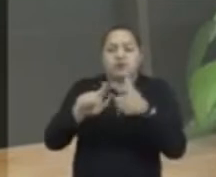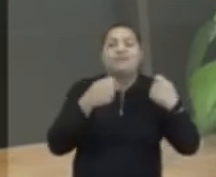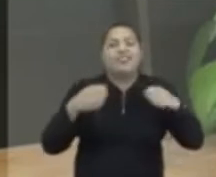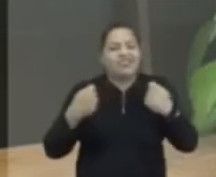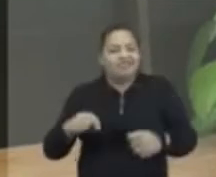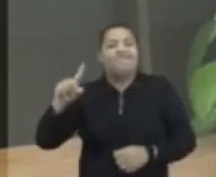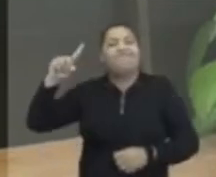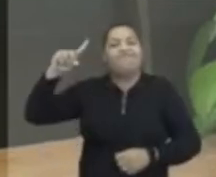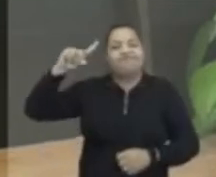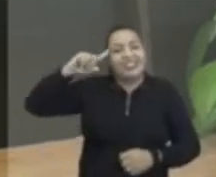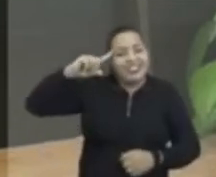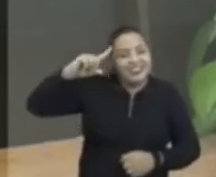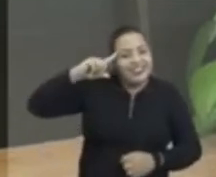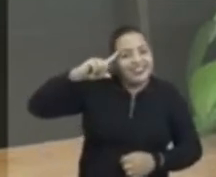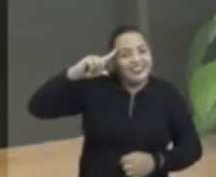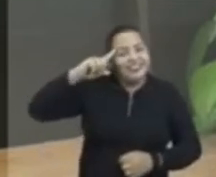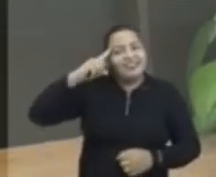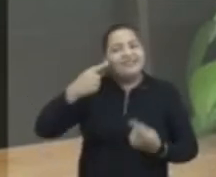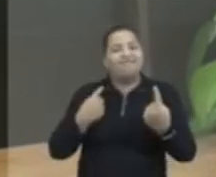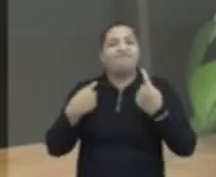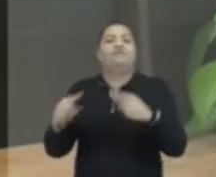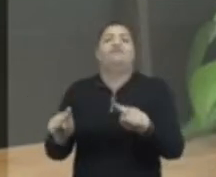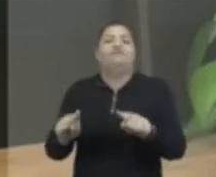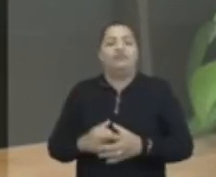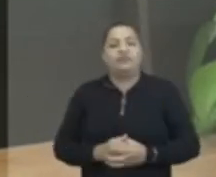nosso desafio, né? Nossa equipe é bastante grande,